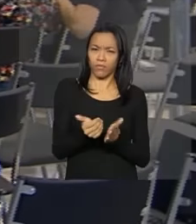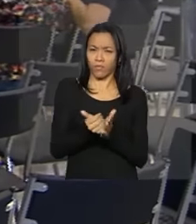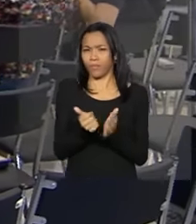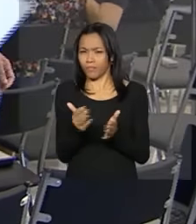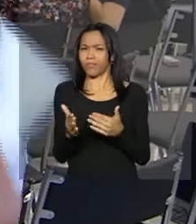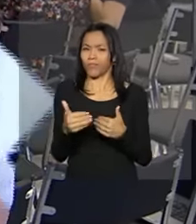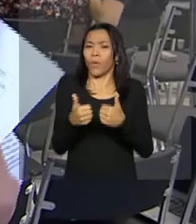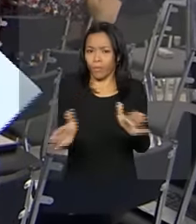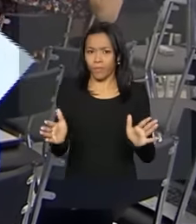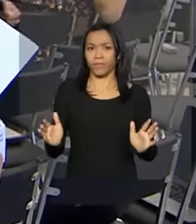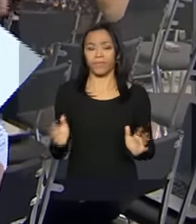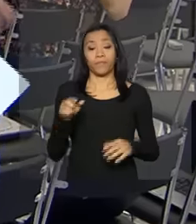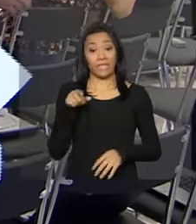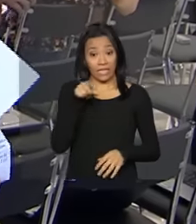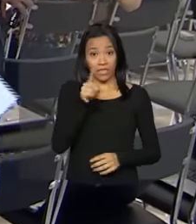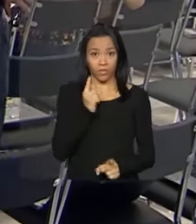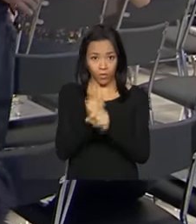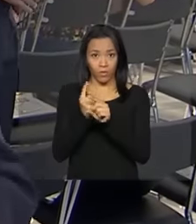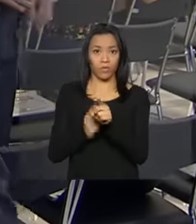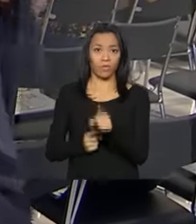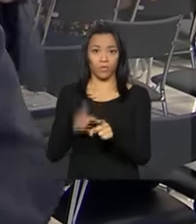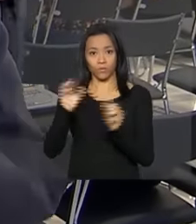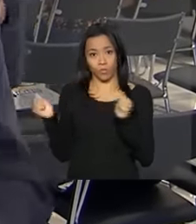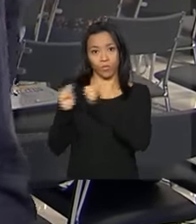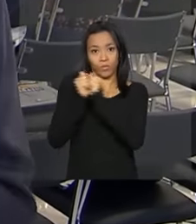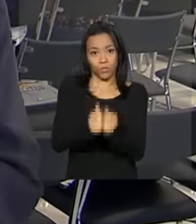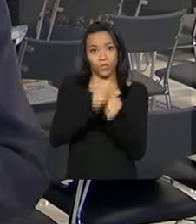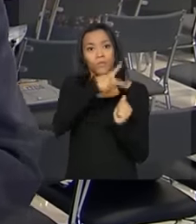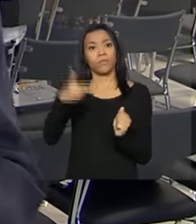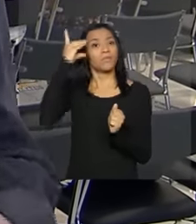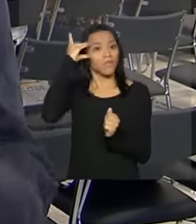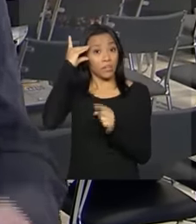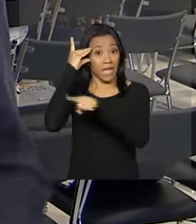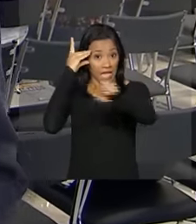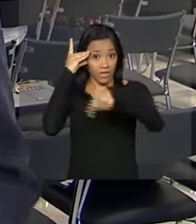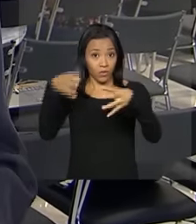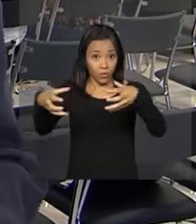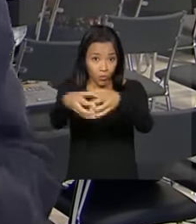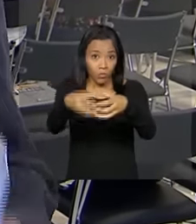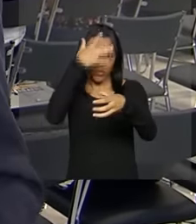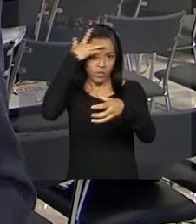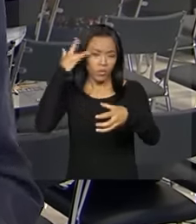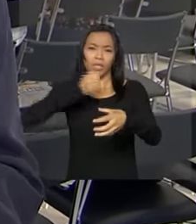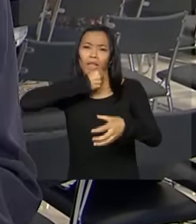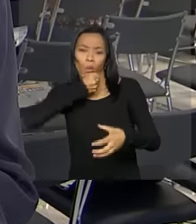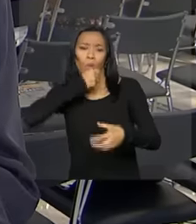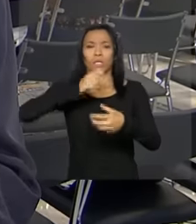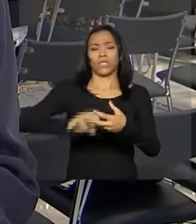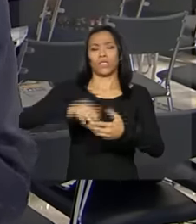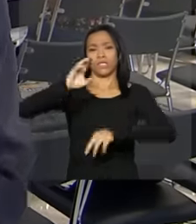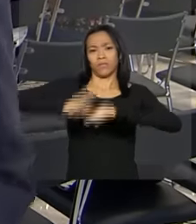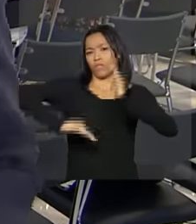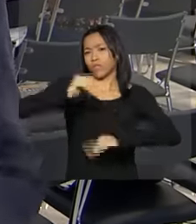qualquer momento e nesse encontro aqui com a presidenta Dilma Roussef esses artistas esse grupo de artistas cantores enfim